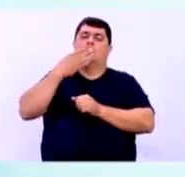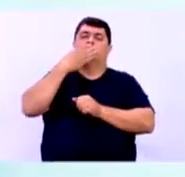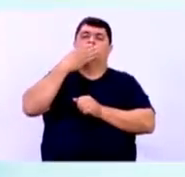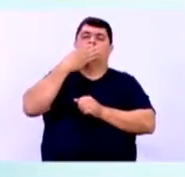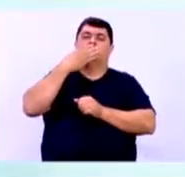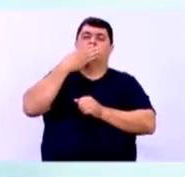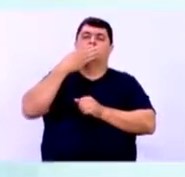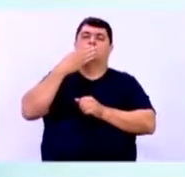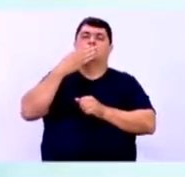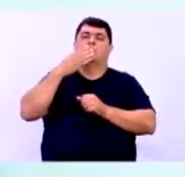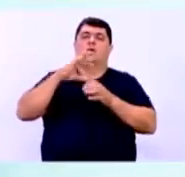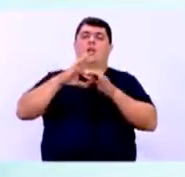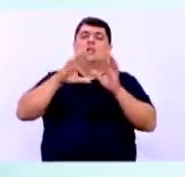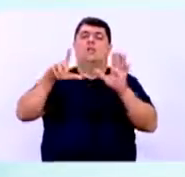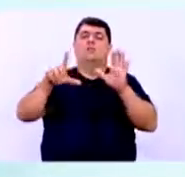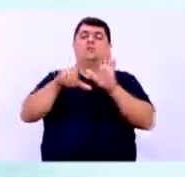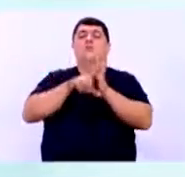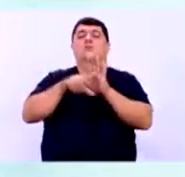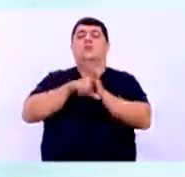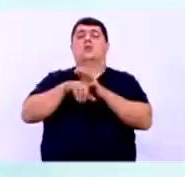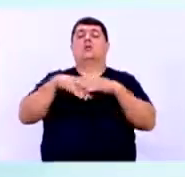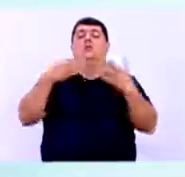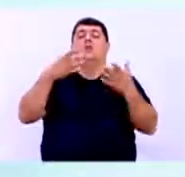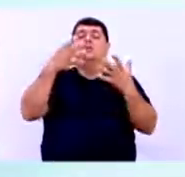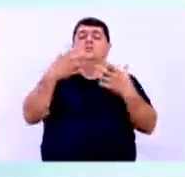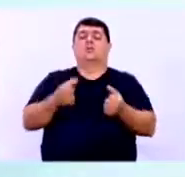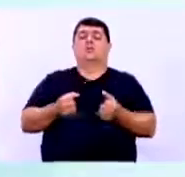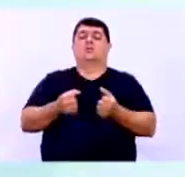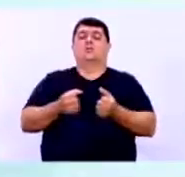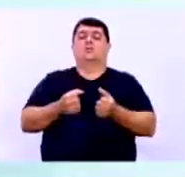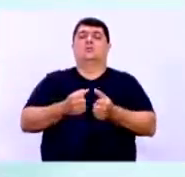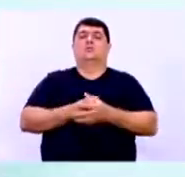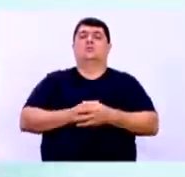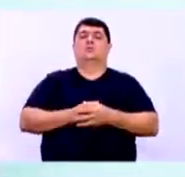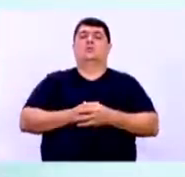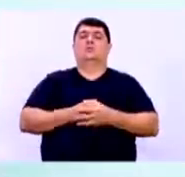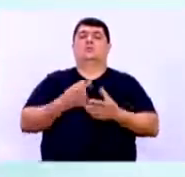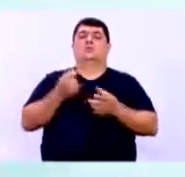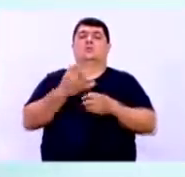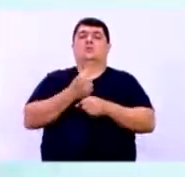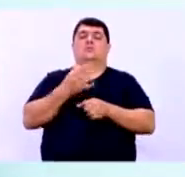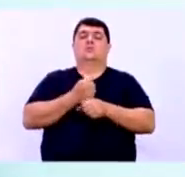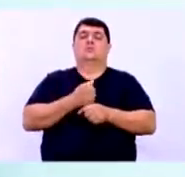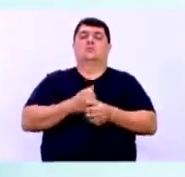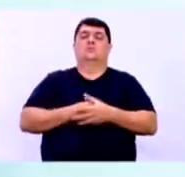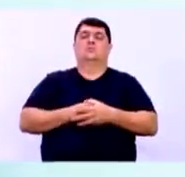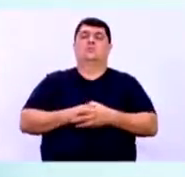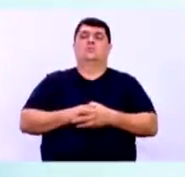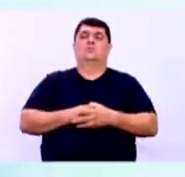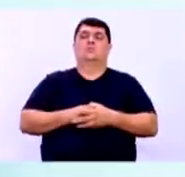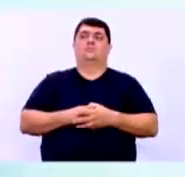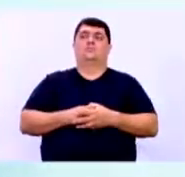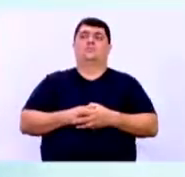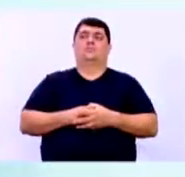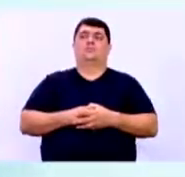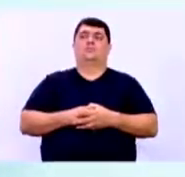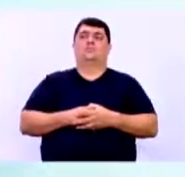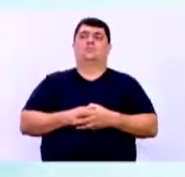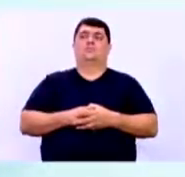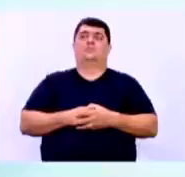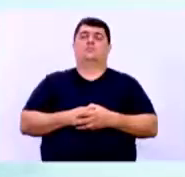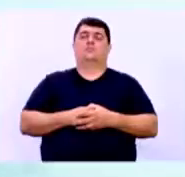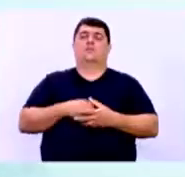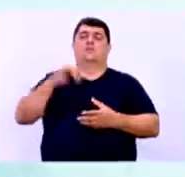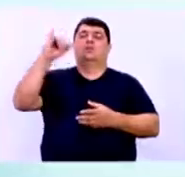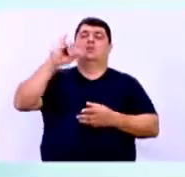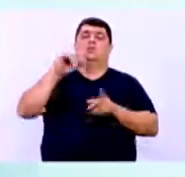permitidos pela contabilidade de custo, pela contabilidade, pelas leis do fisco e a contabilidade